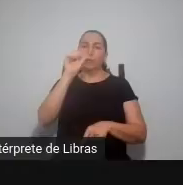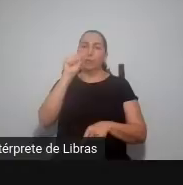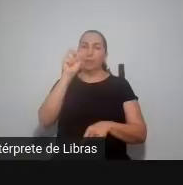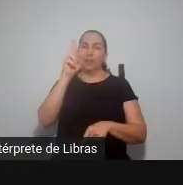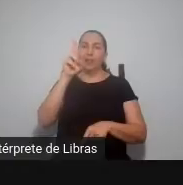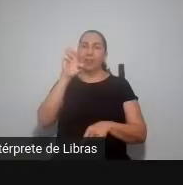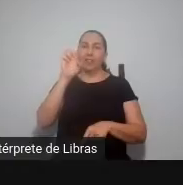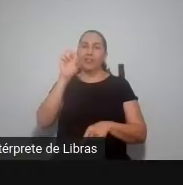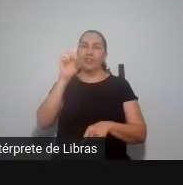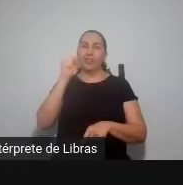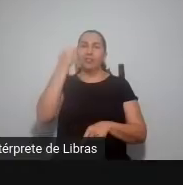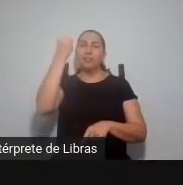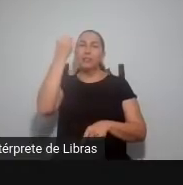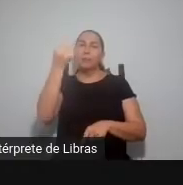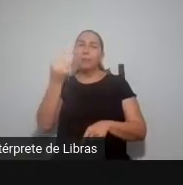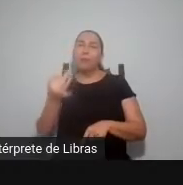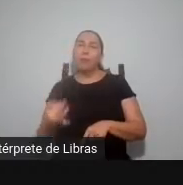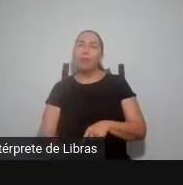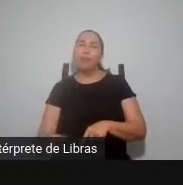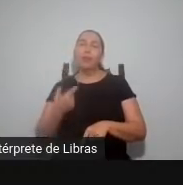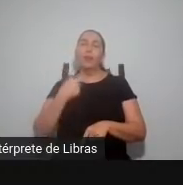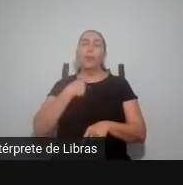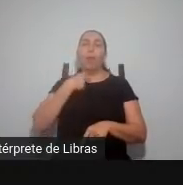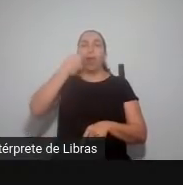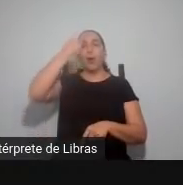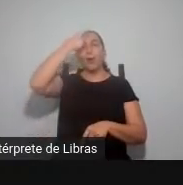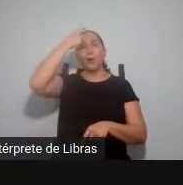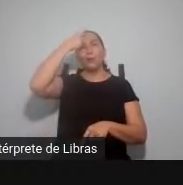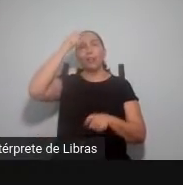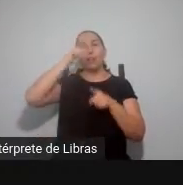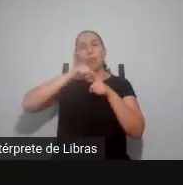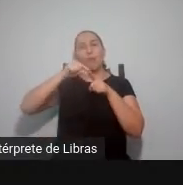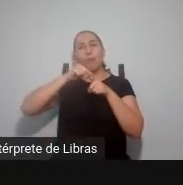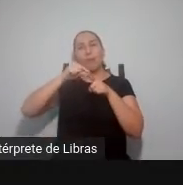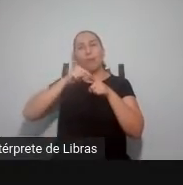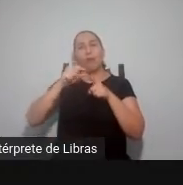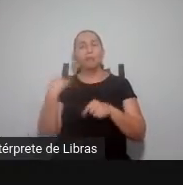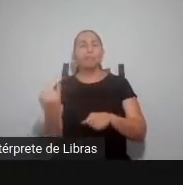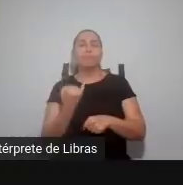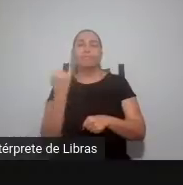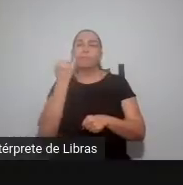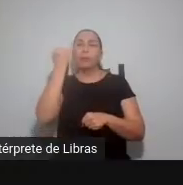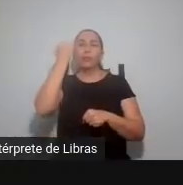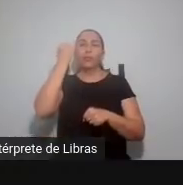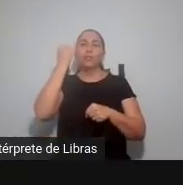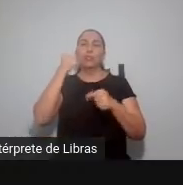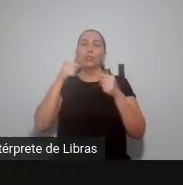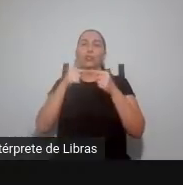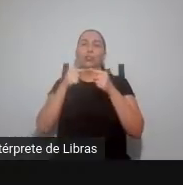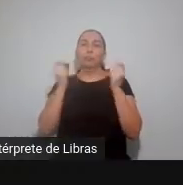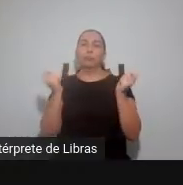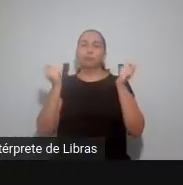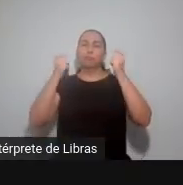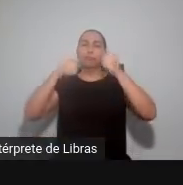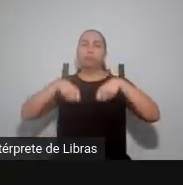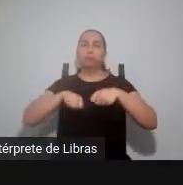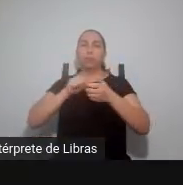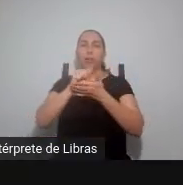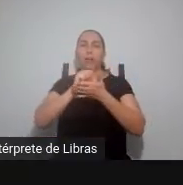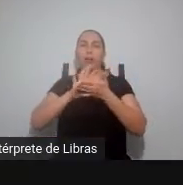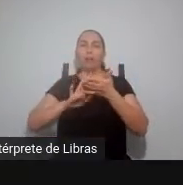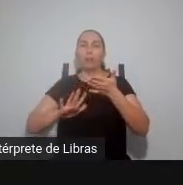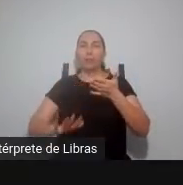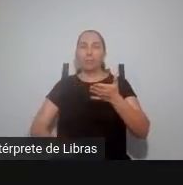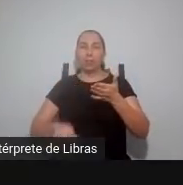fonológica não é a única habilidade do processo de alfabetização e letramento. Mas sem ela, a criança não consegue avançar nos níveis